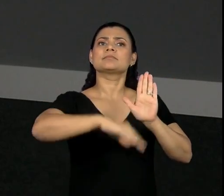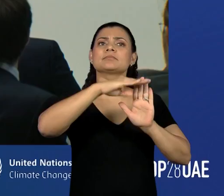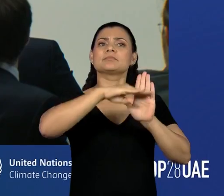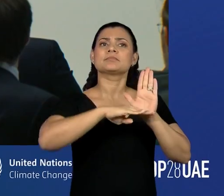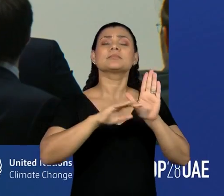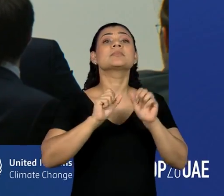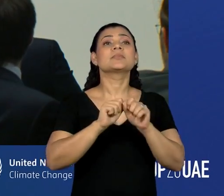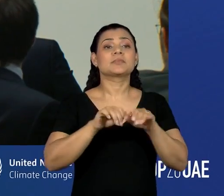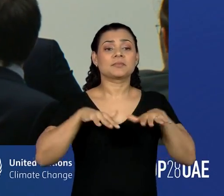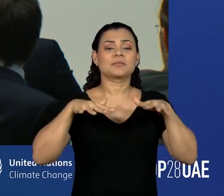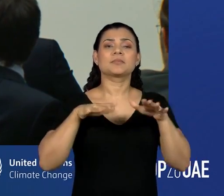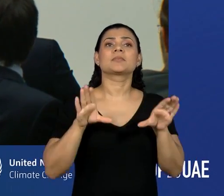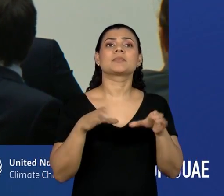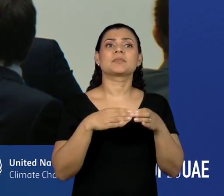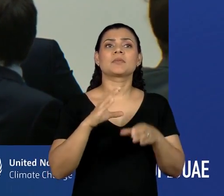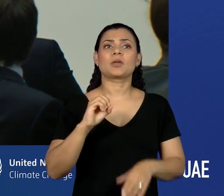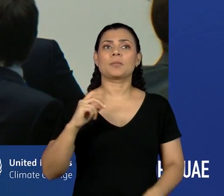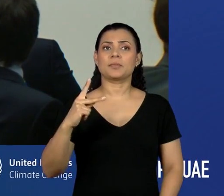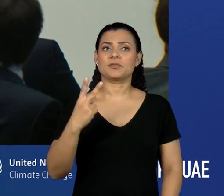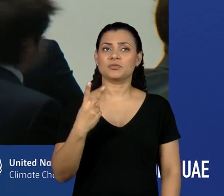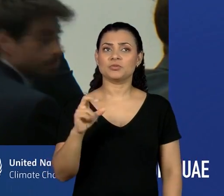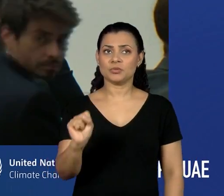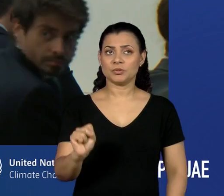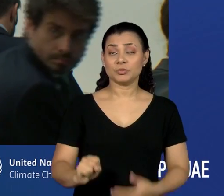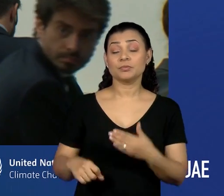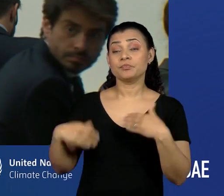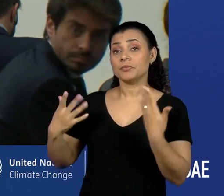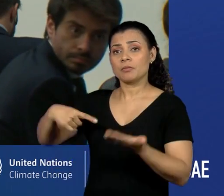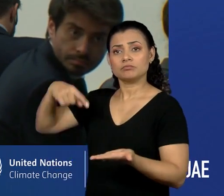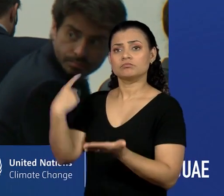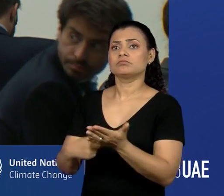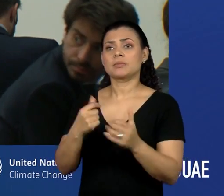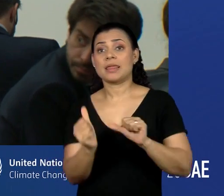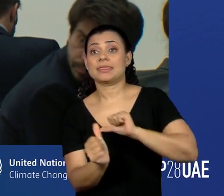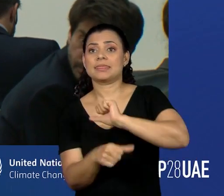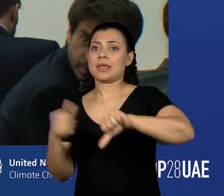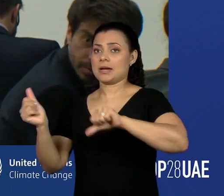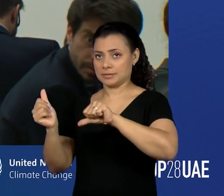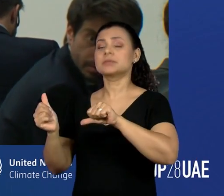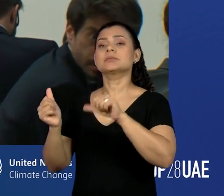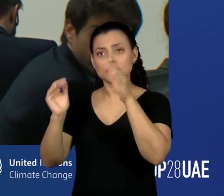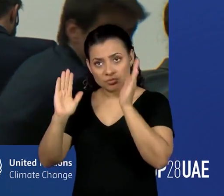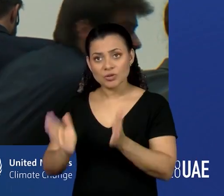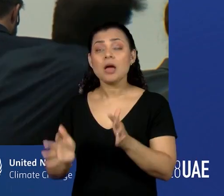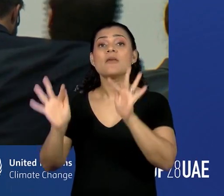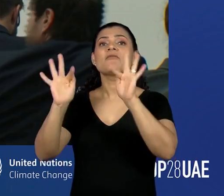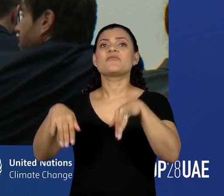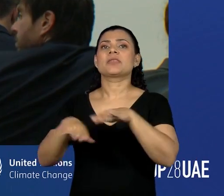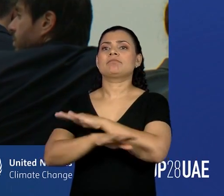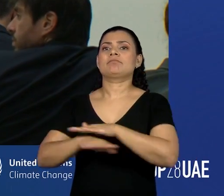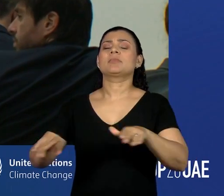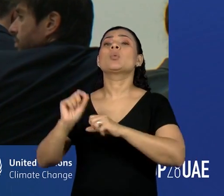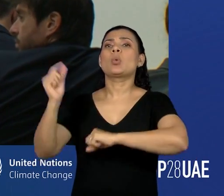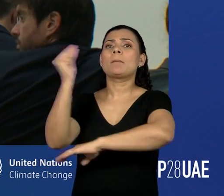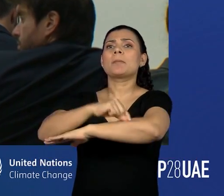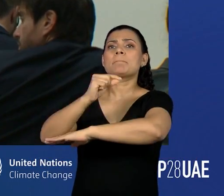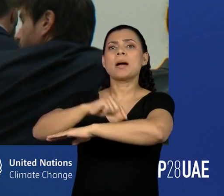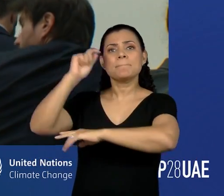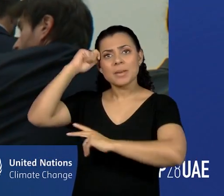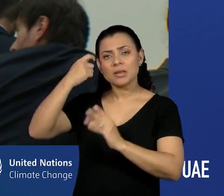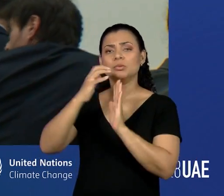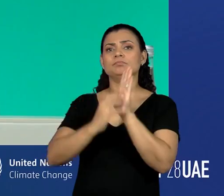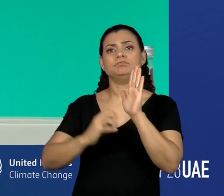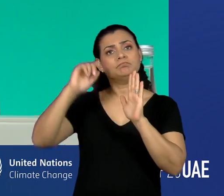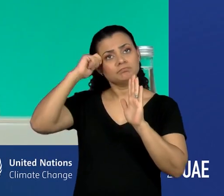conferência. Estabeleceu-se aqui uma transição para o fim do uso de